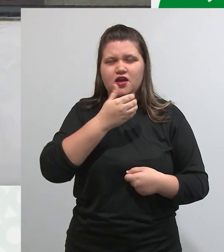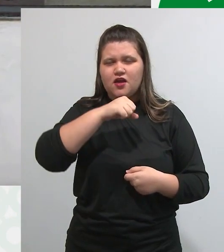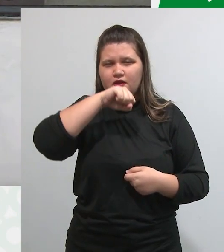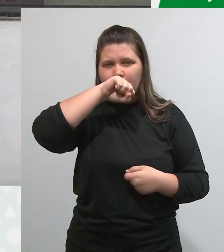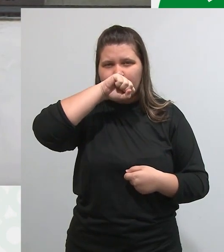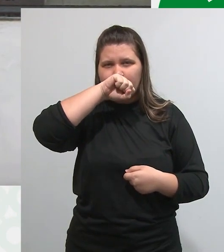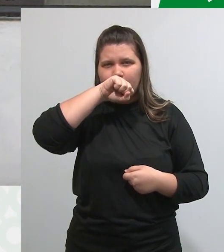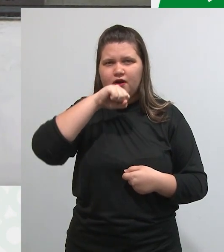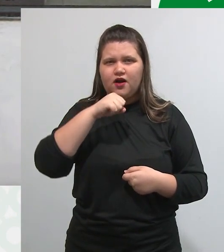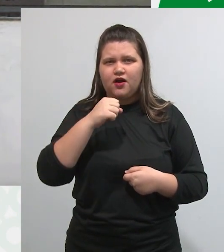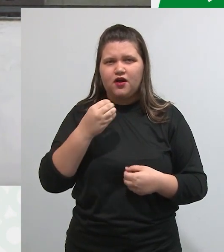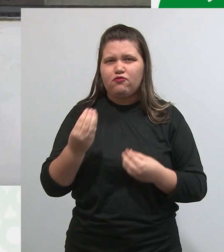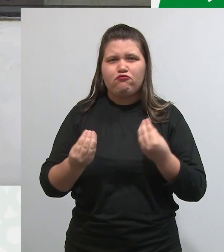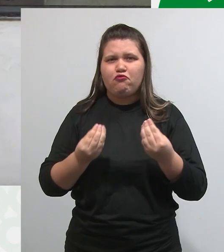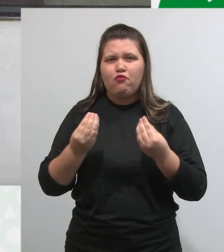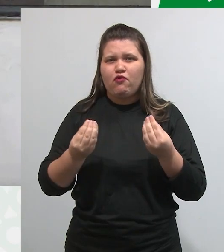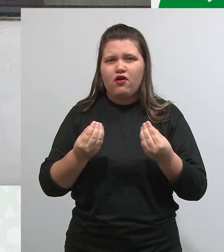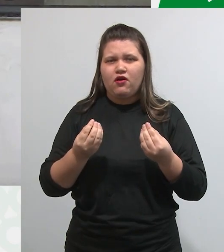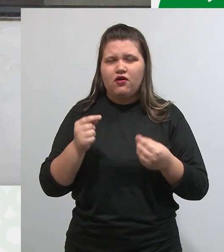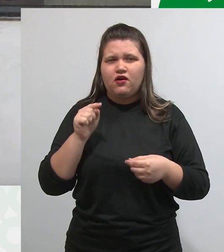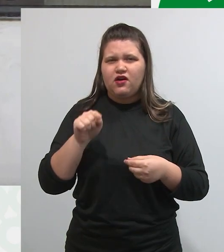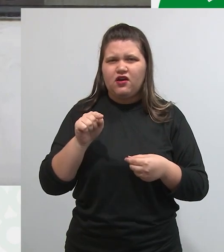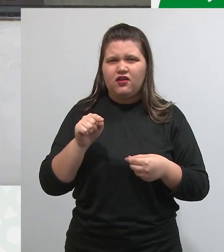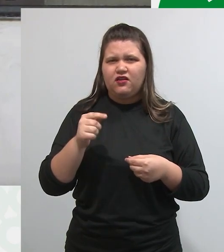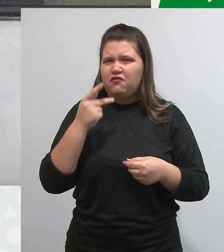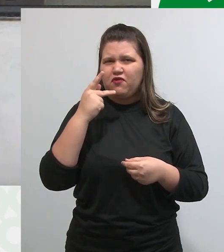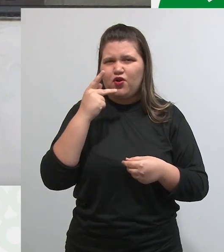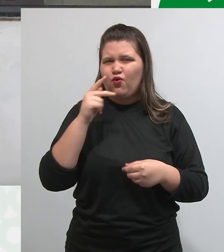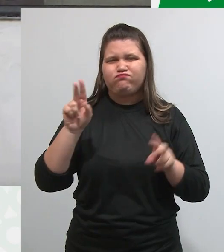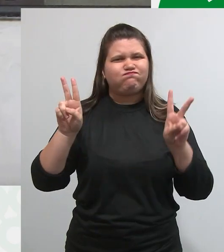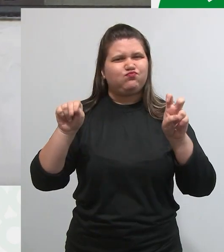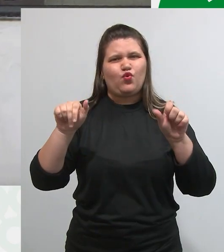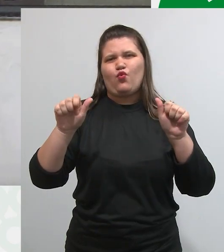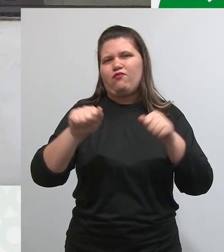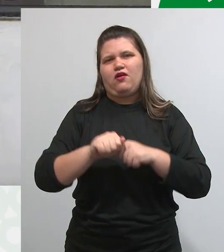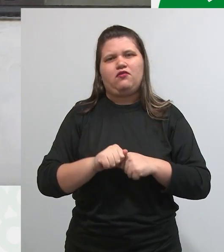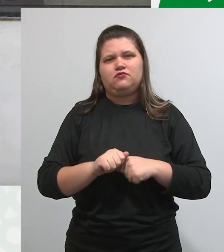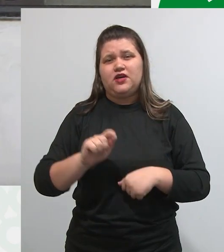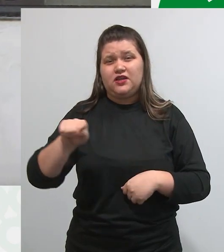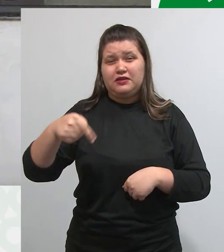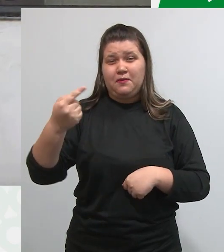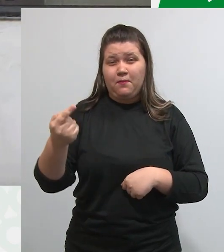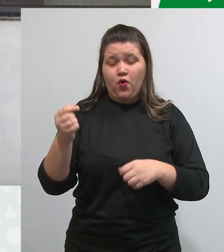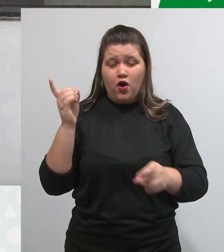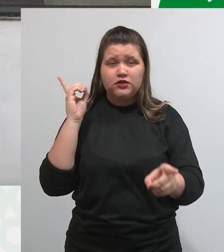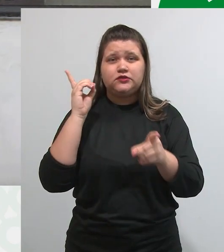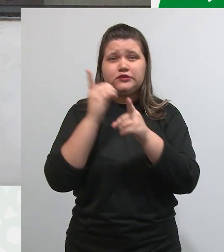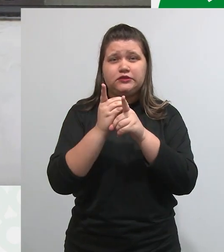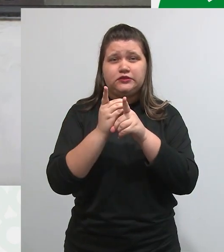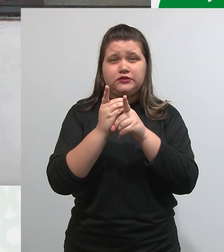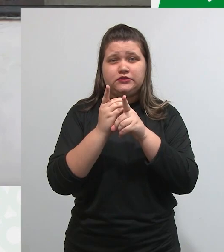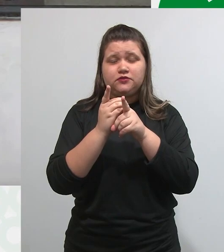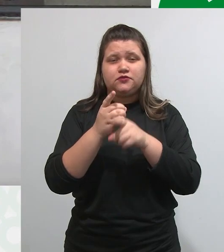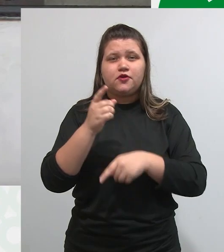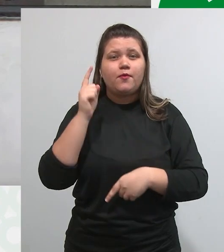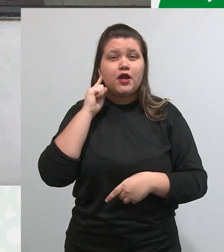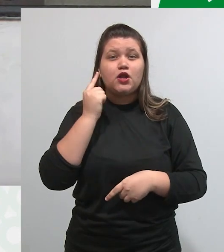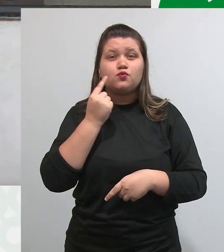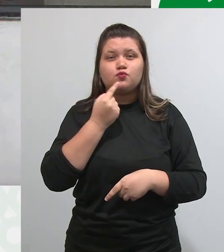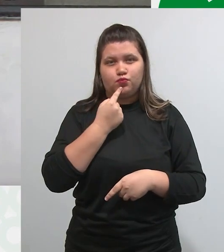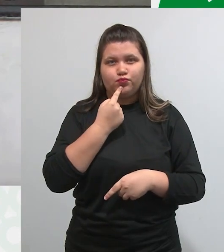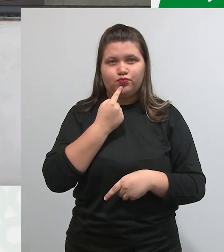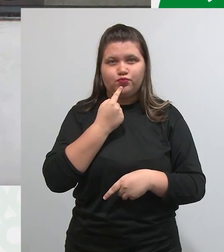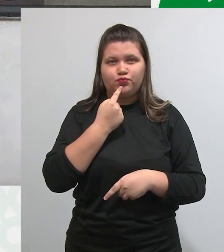falou. E aí eu fui trabalhar com esse menino. Aí eu descobri que ele era surdo. Mas eu descobri na